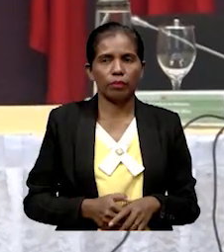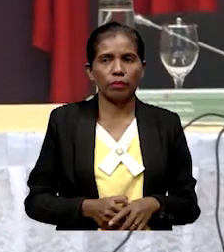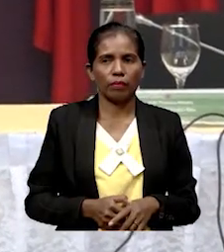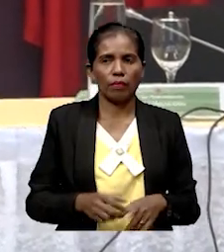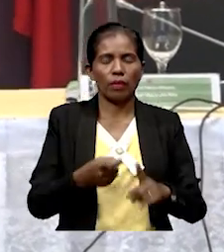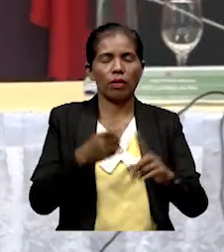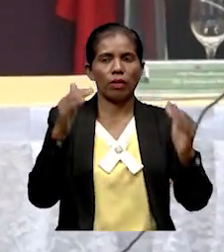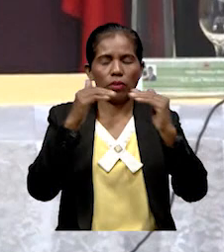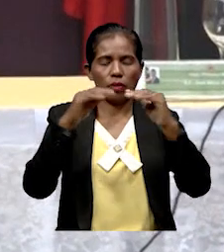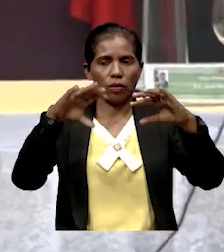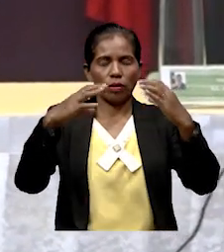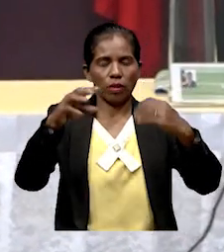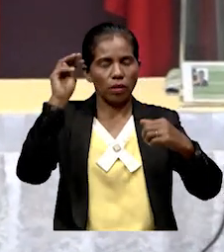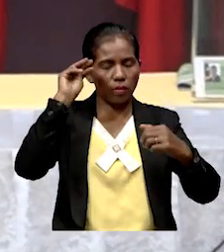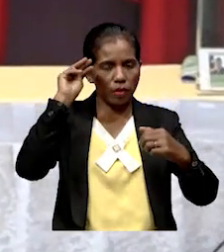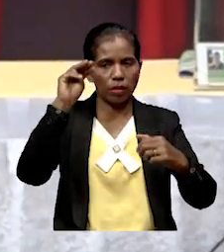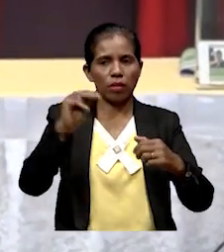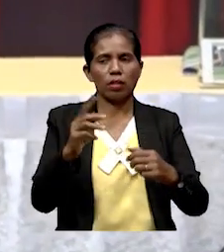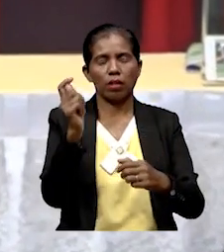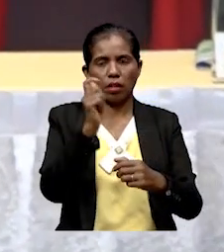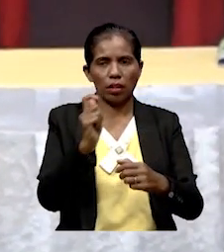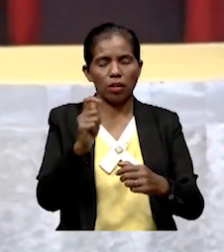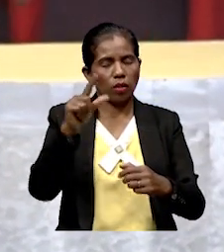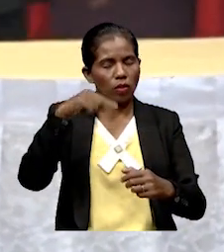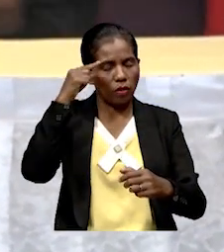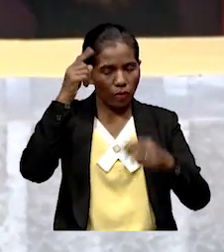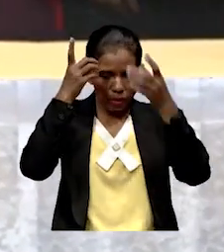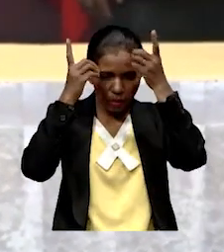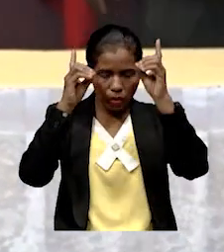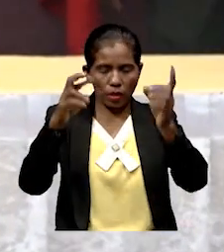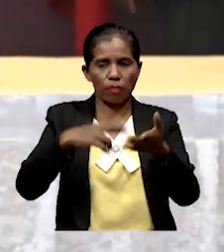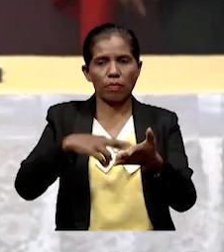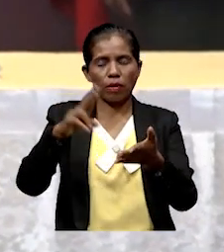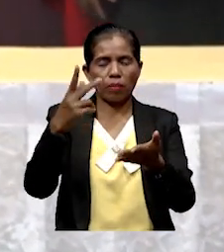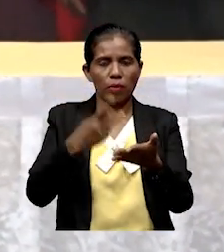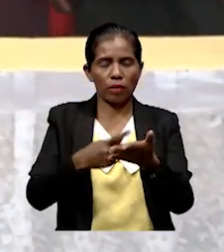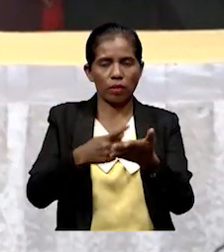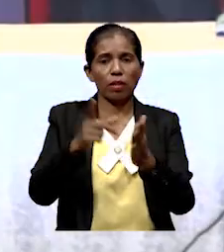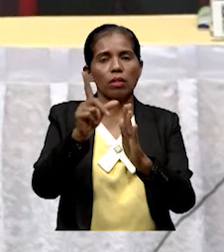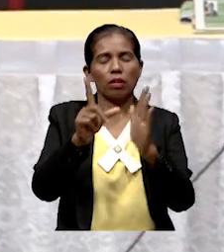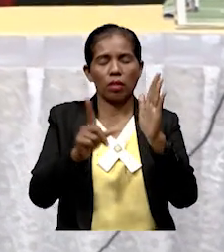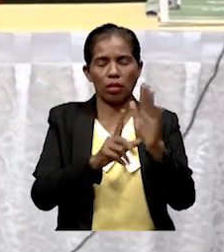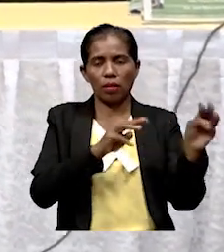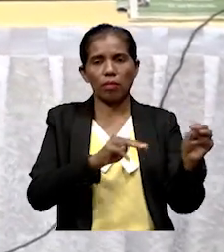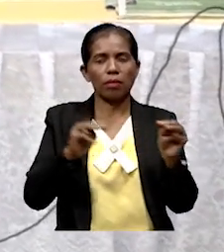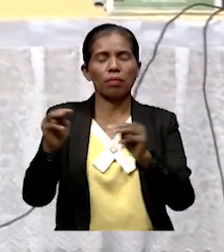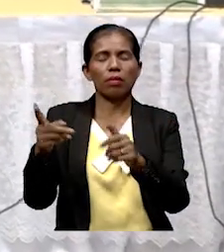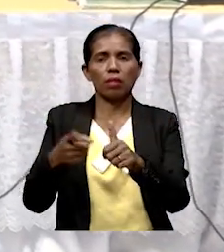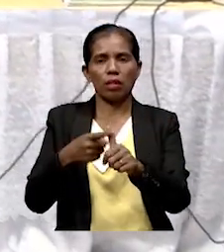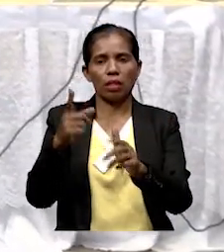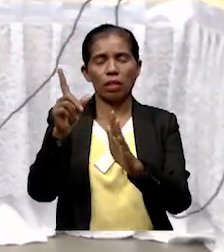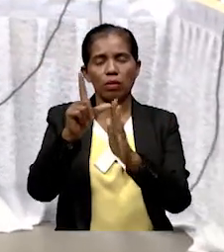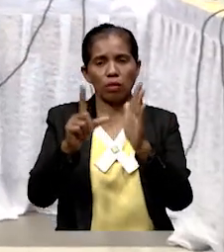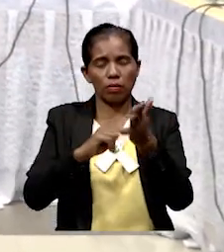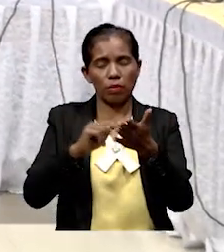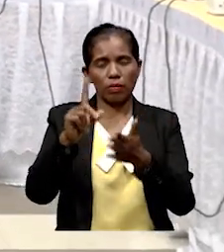Lei reunião do Conselho Ministro extraordinária terça, né? Governo decide aprova projeto de proposta lei para alteração da rua com lei número ida